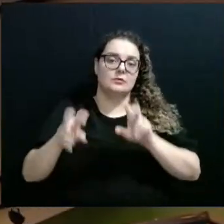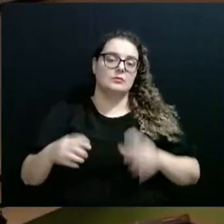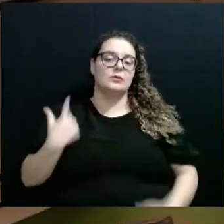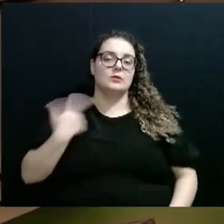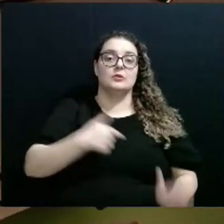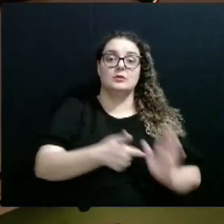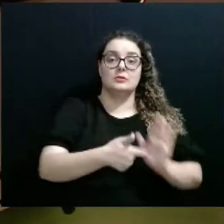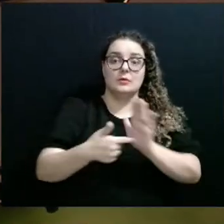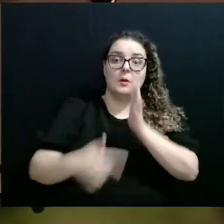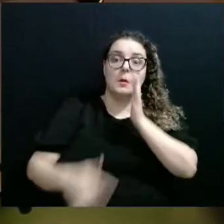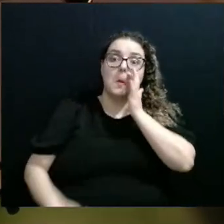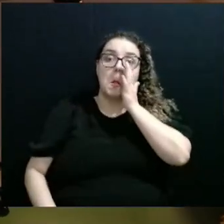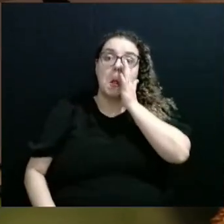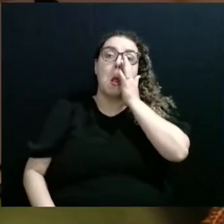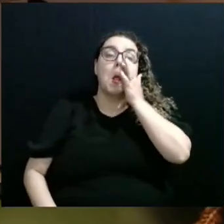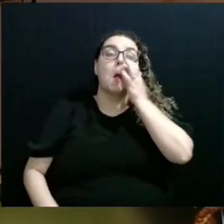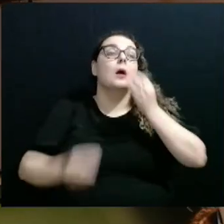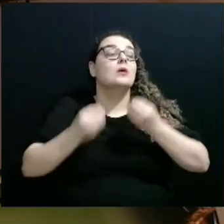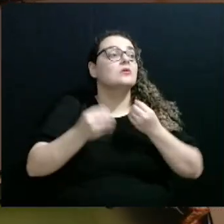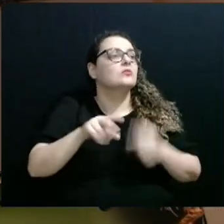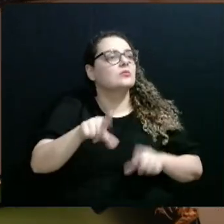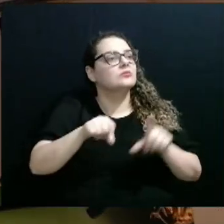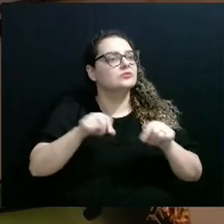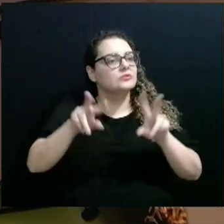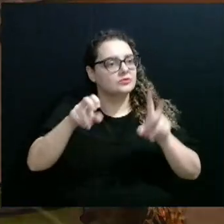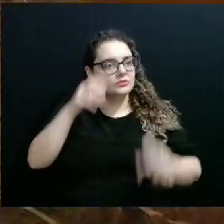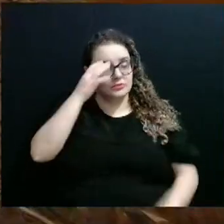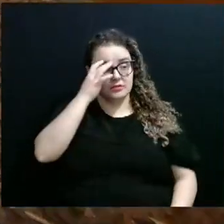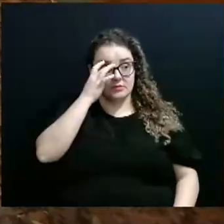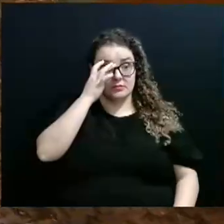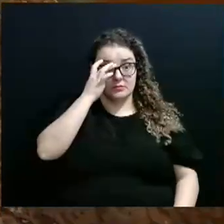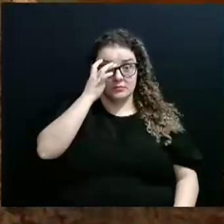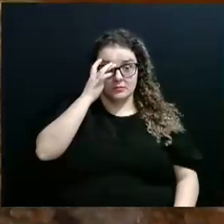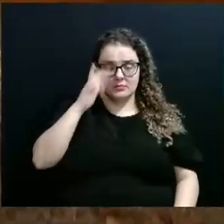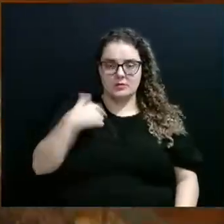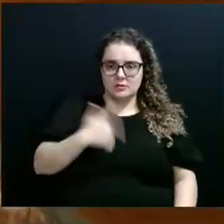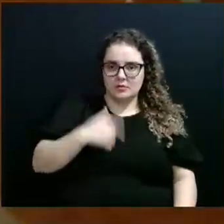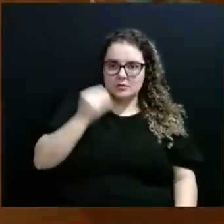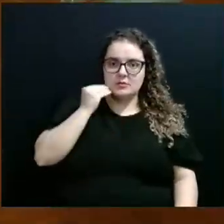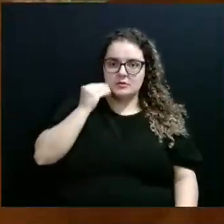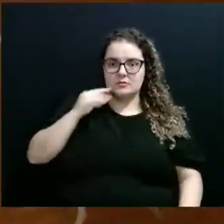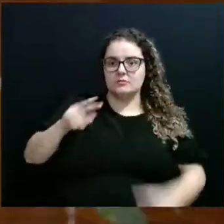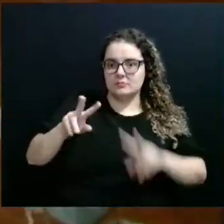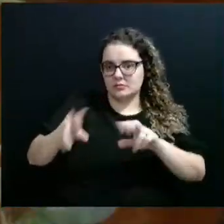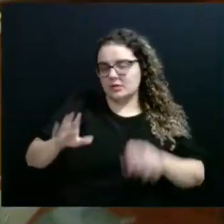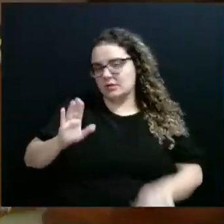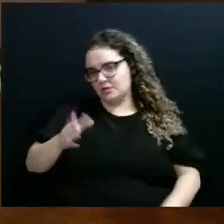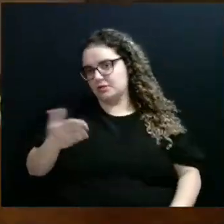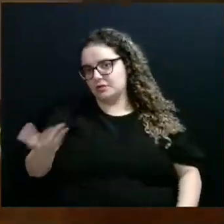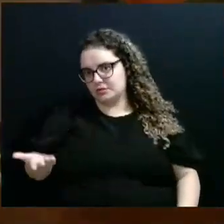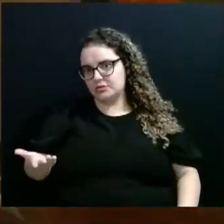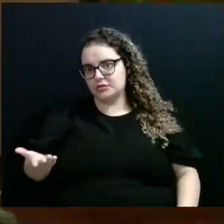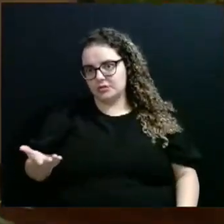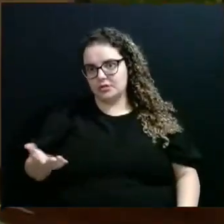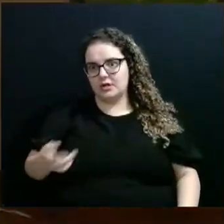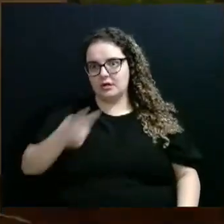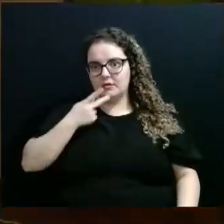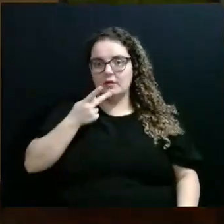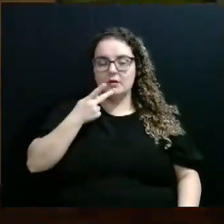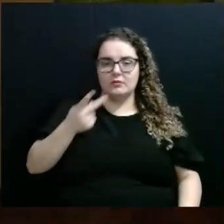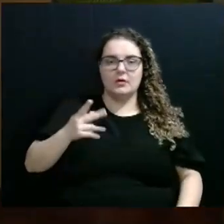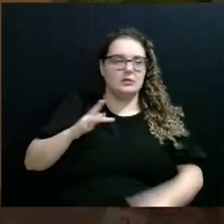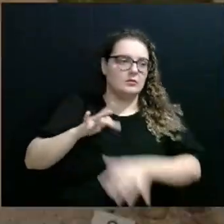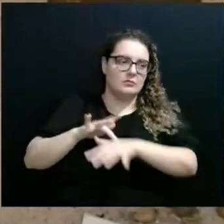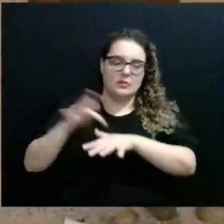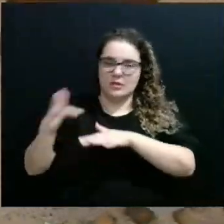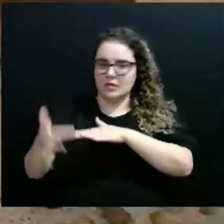escolhem os temas, Bruno? A gente tenta ver algum tema que esteja sendo bastante falado na mídia, né, nas redes